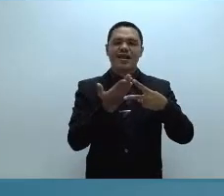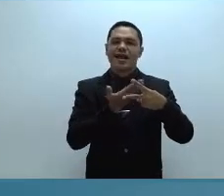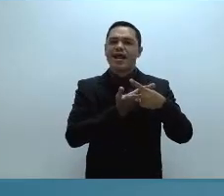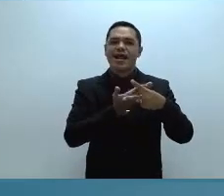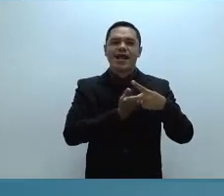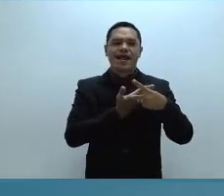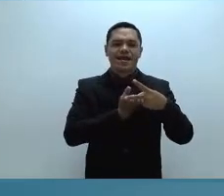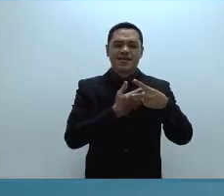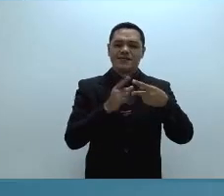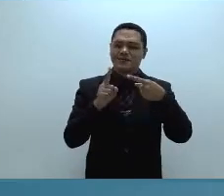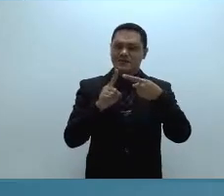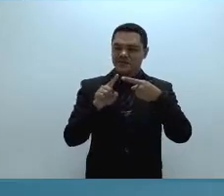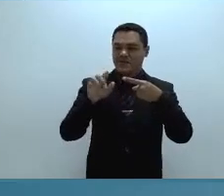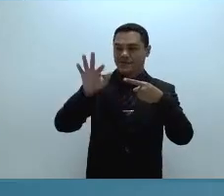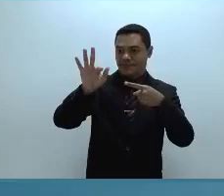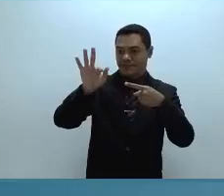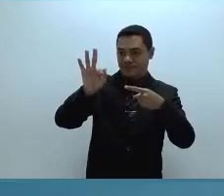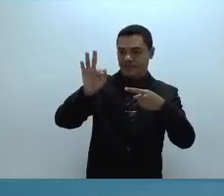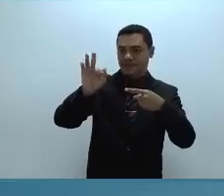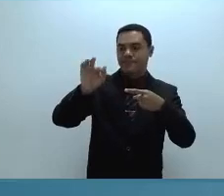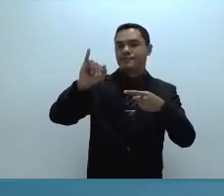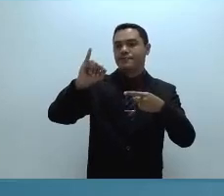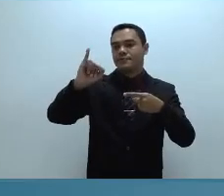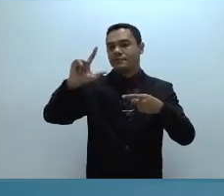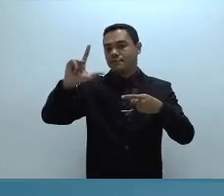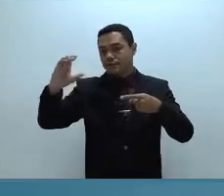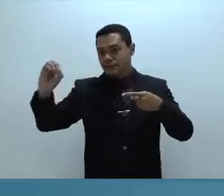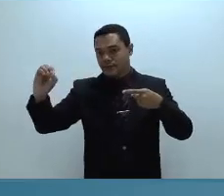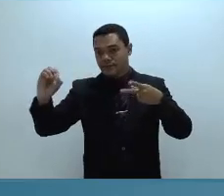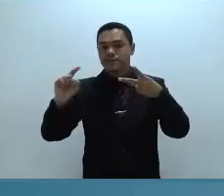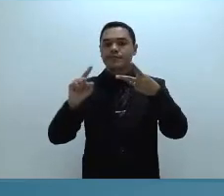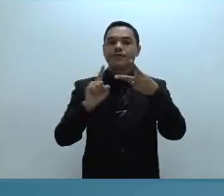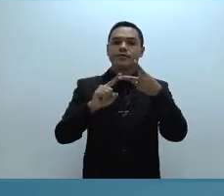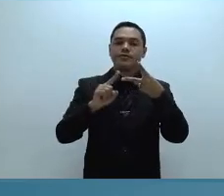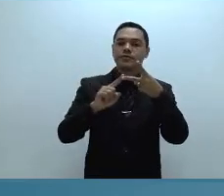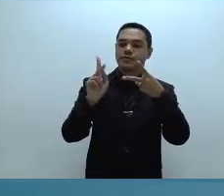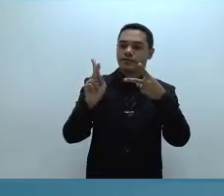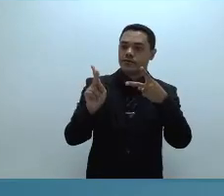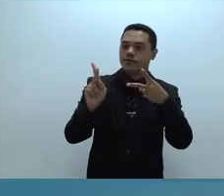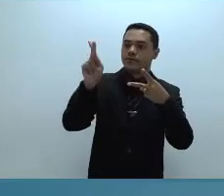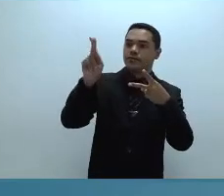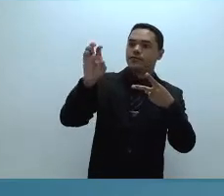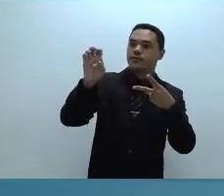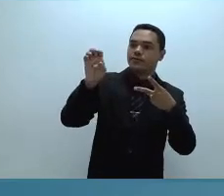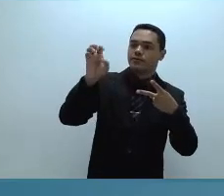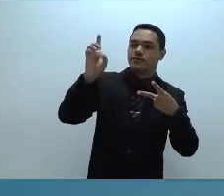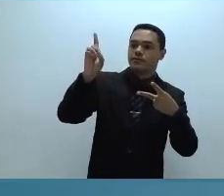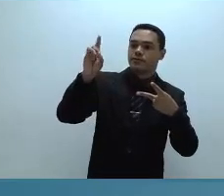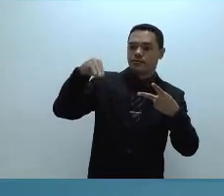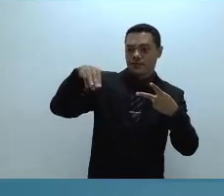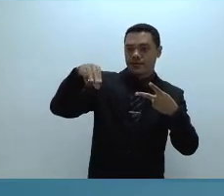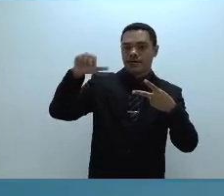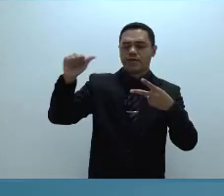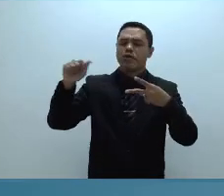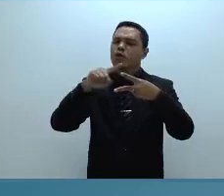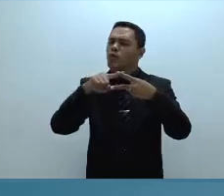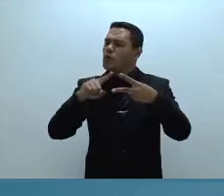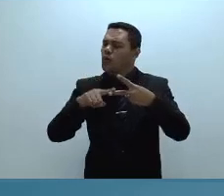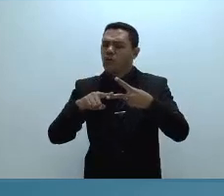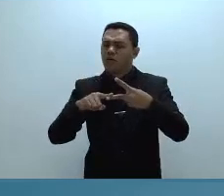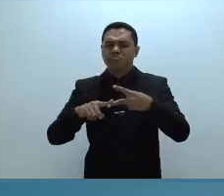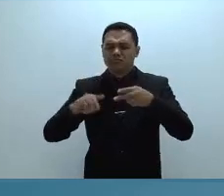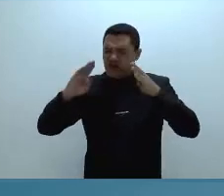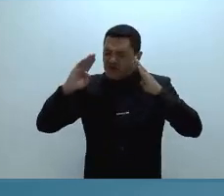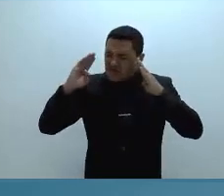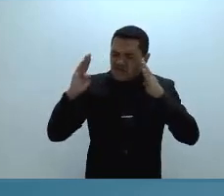Kedma, que são pessoas muito simpáticas, muito dedicadas ao trabalho. Hoje, é parceiro do trabalho, nós estamos aqui